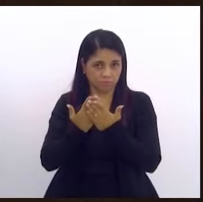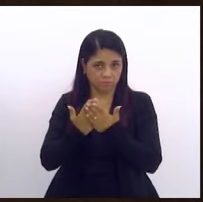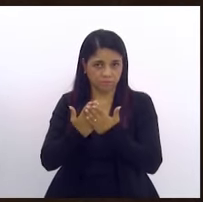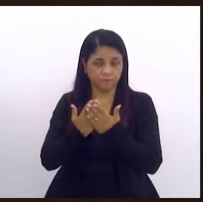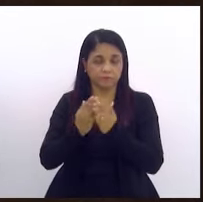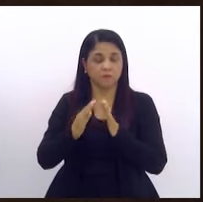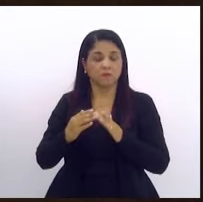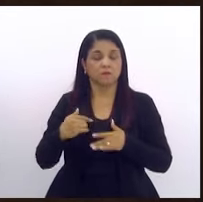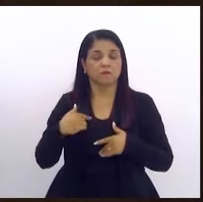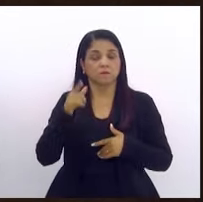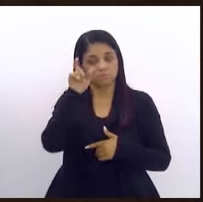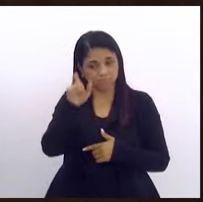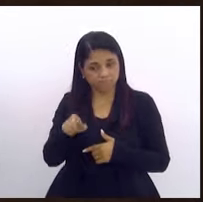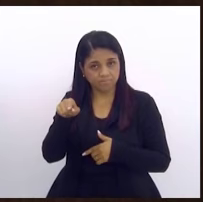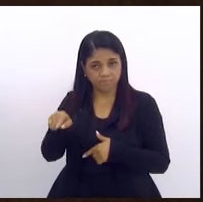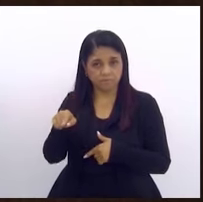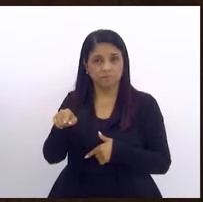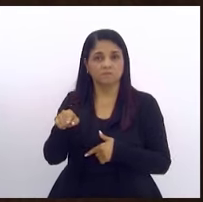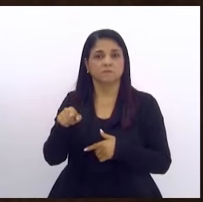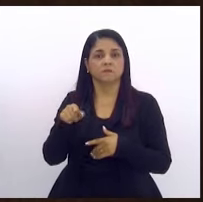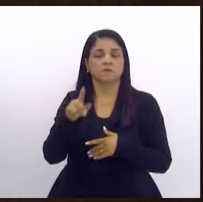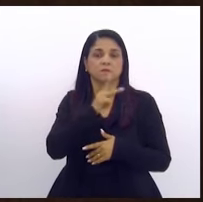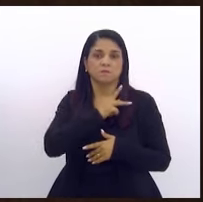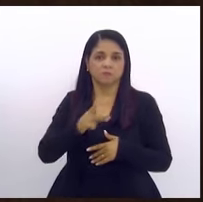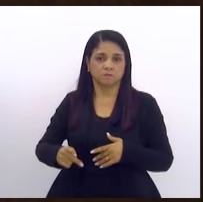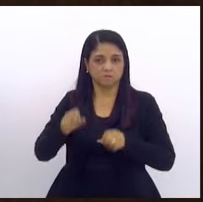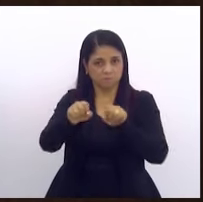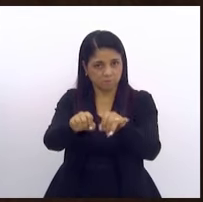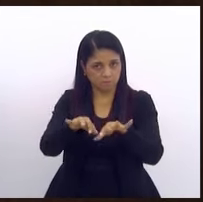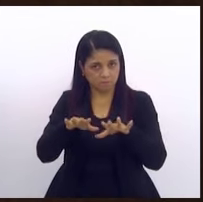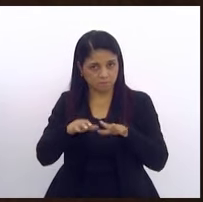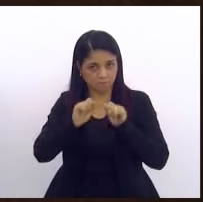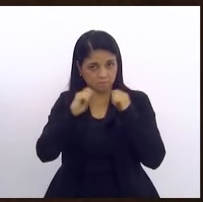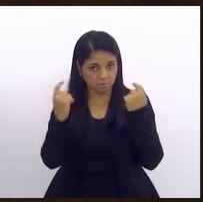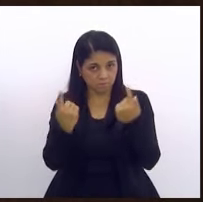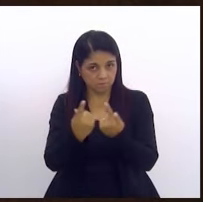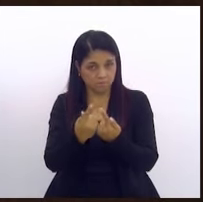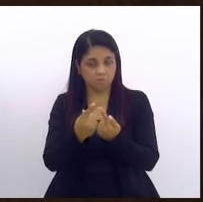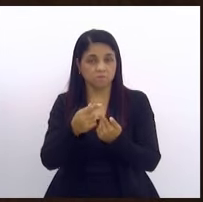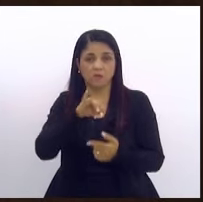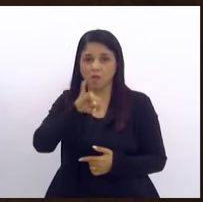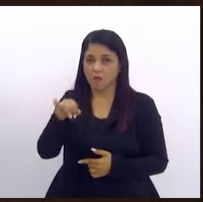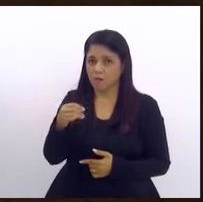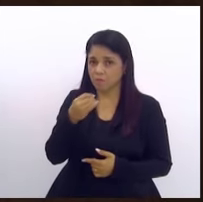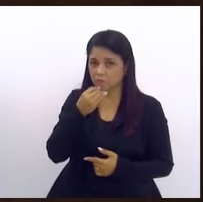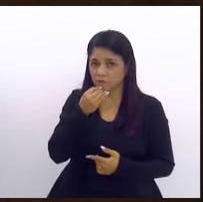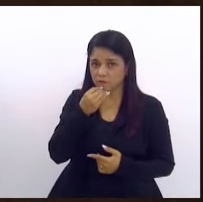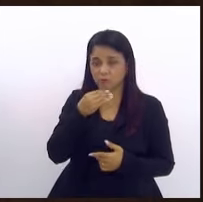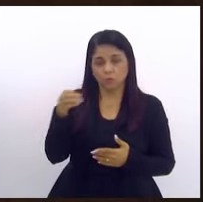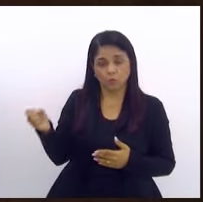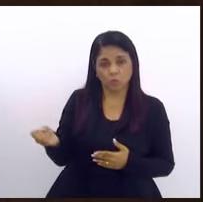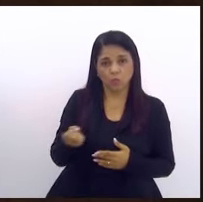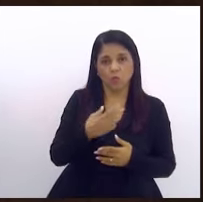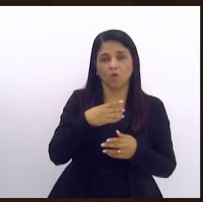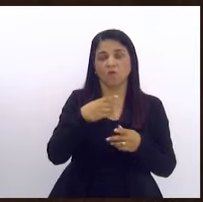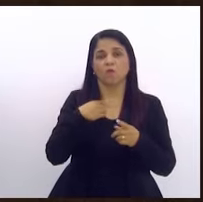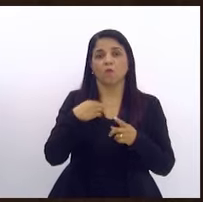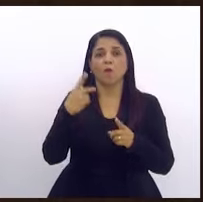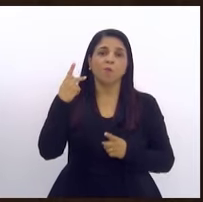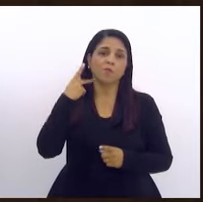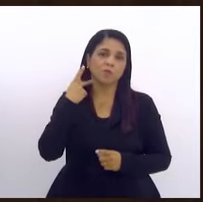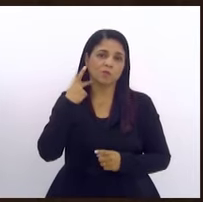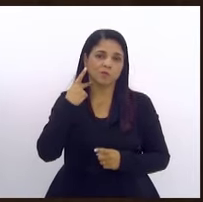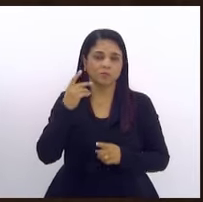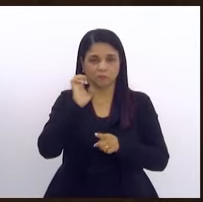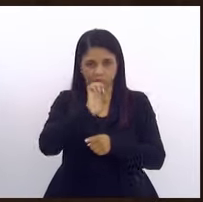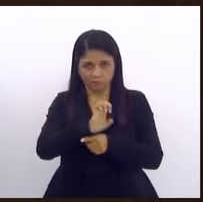de Vossa Excelência, de através da presidência da Assembleia Legislativa, aproveitando o ensejo de um novo Procurador-Geral do Estado, para